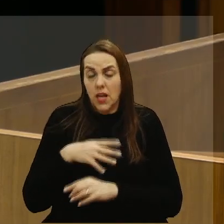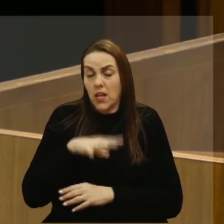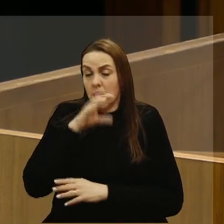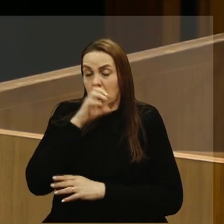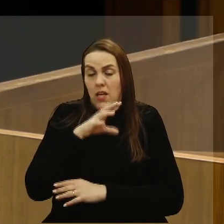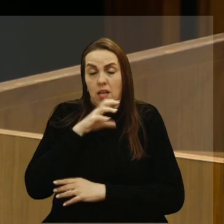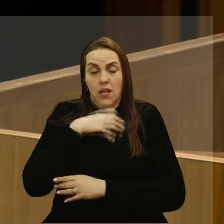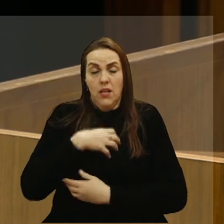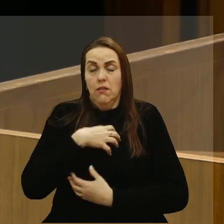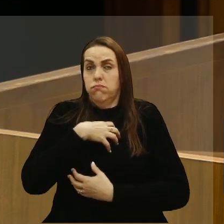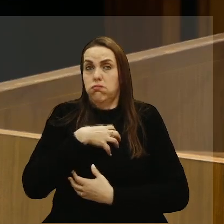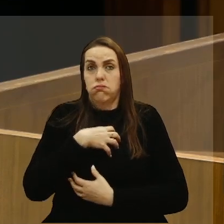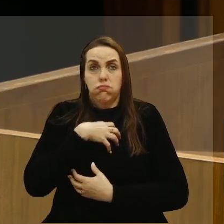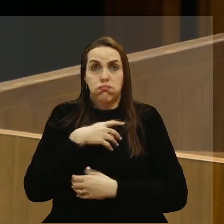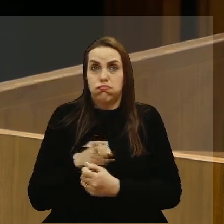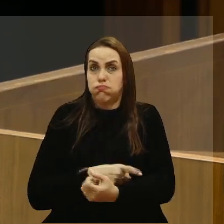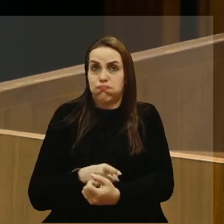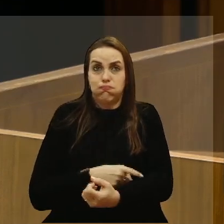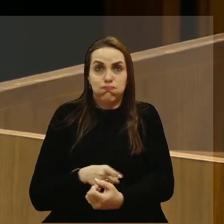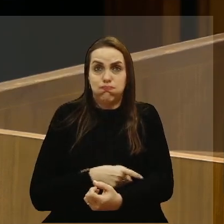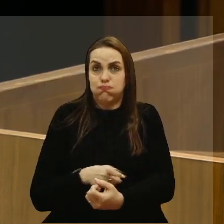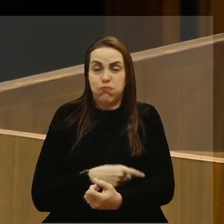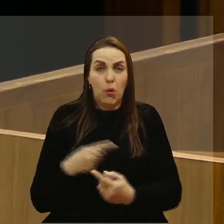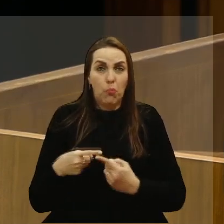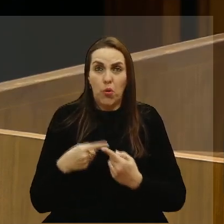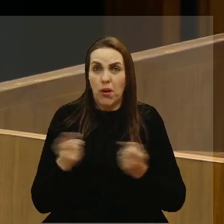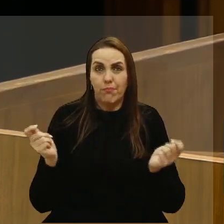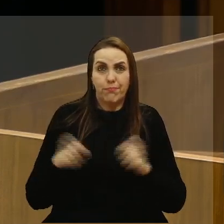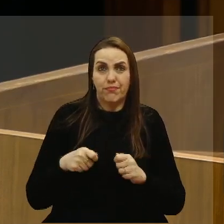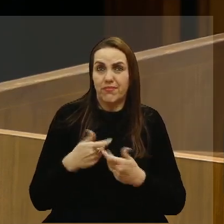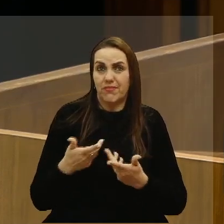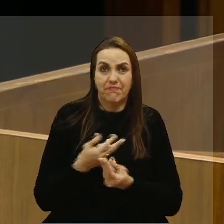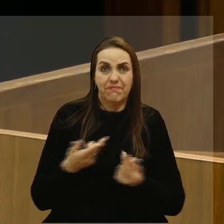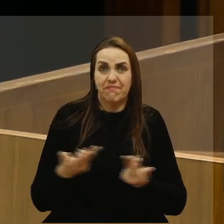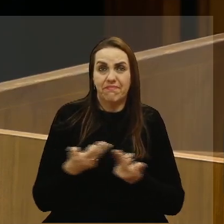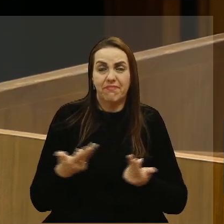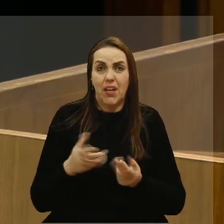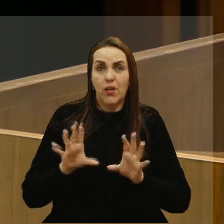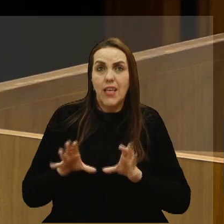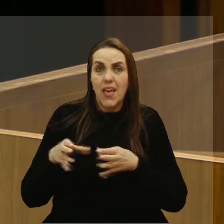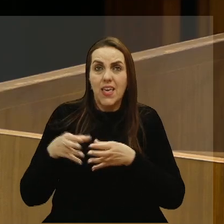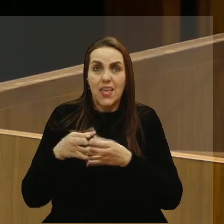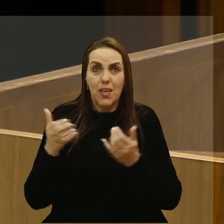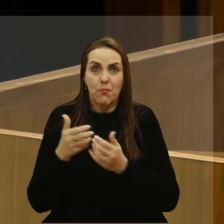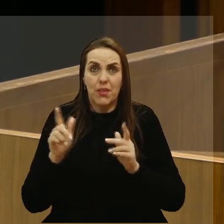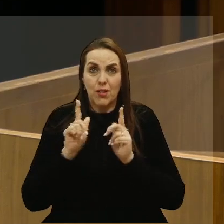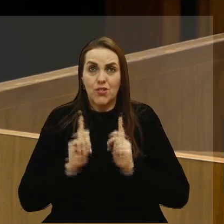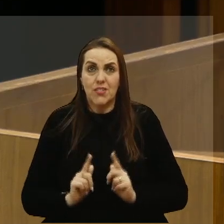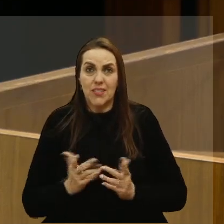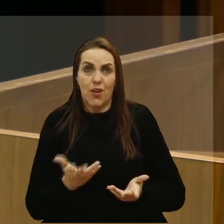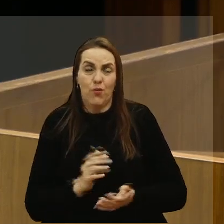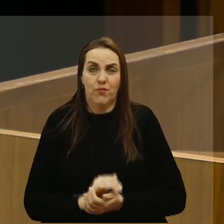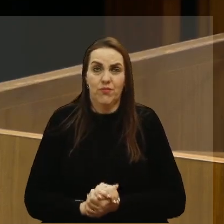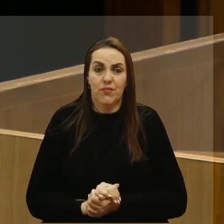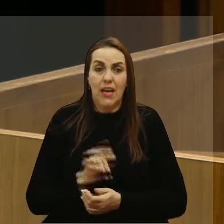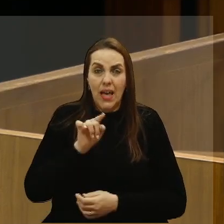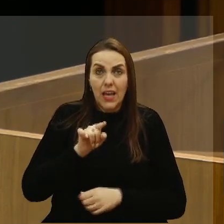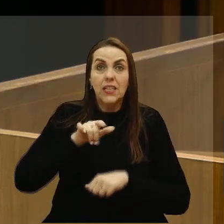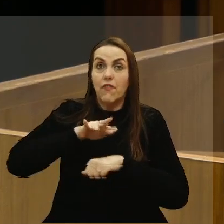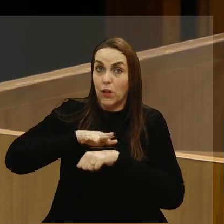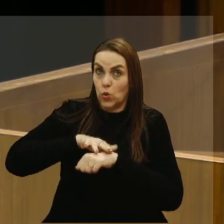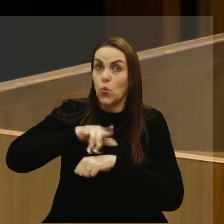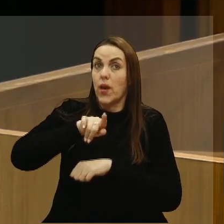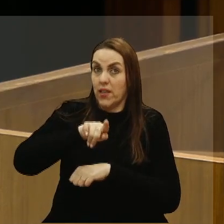respirar de nervoso por incompetência de algumas equipes de gestão. E ele está